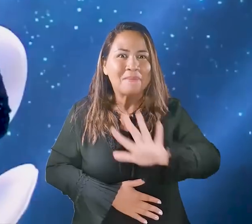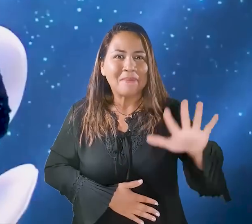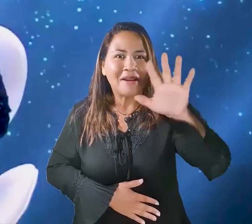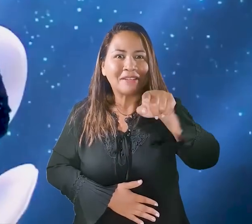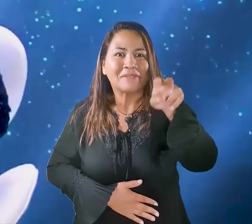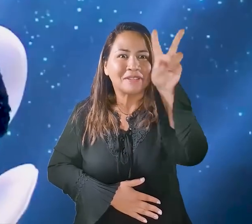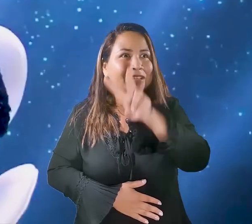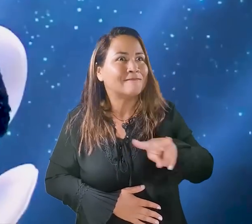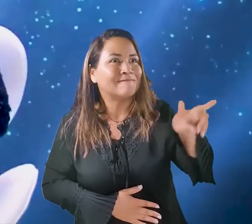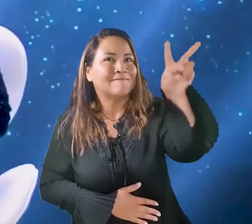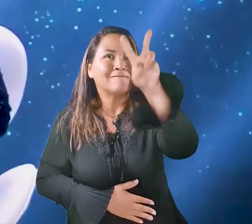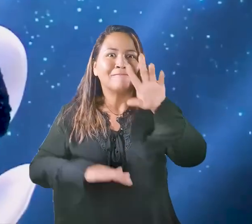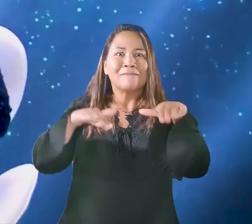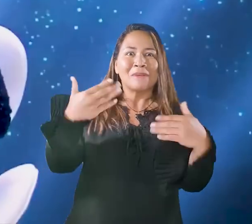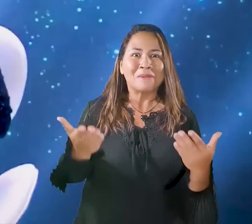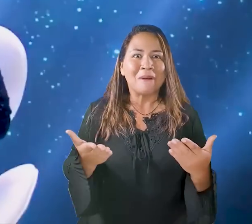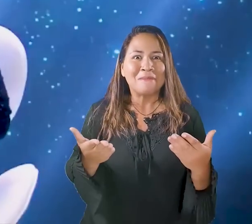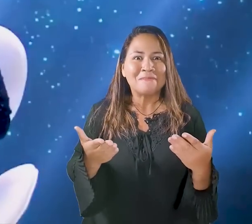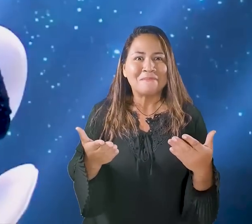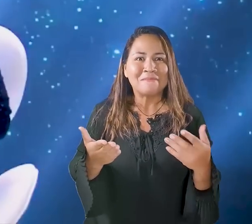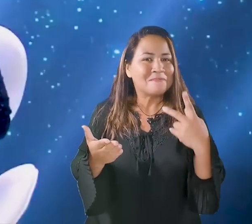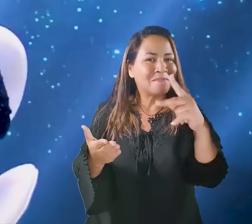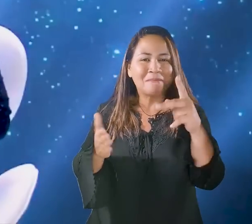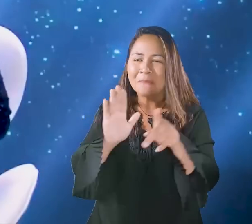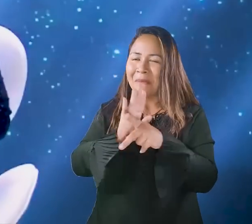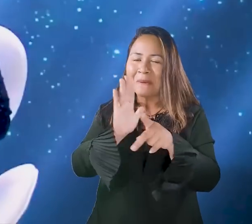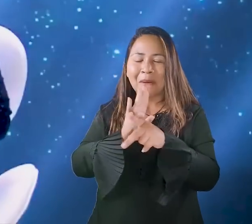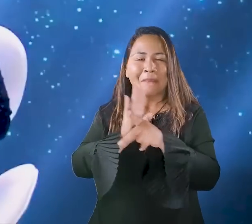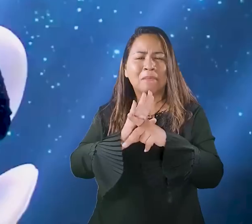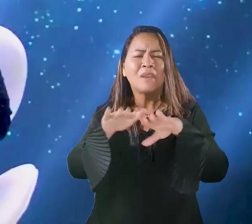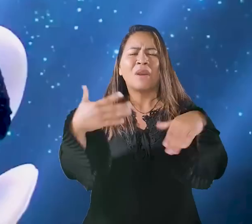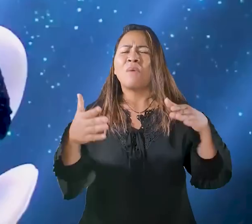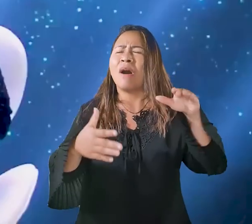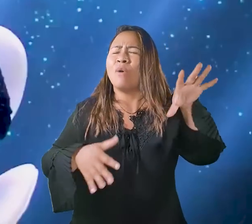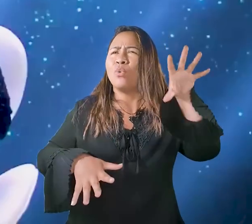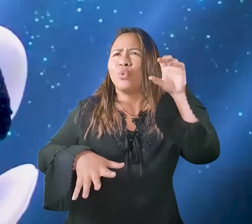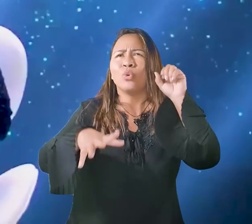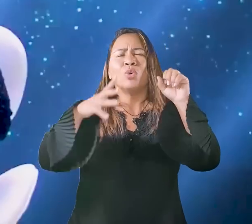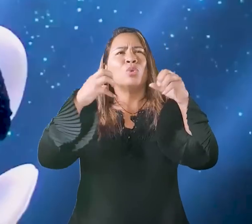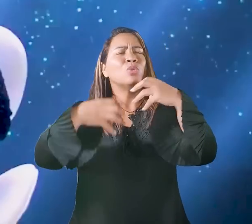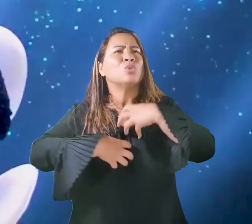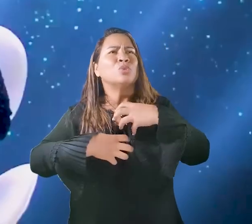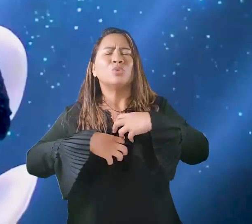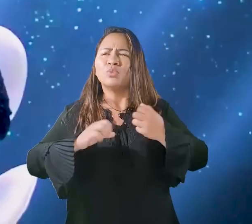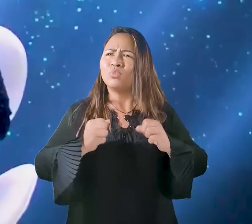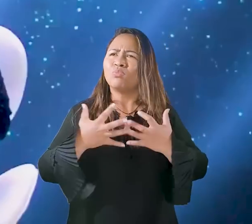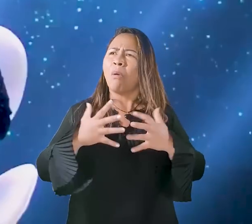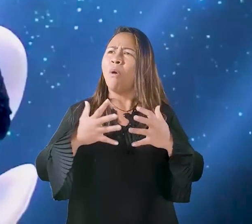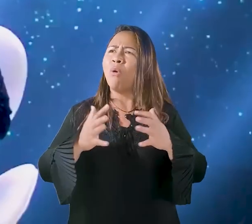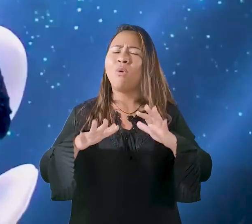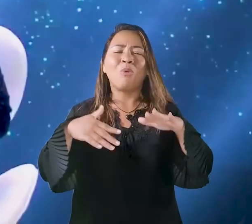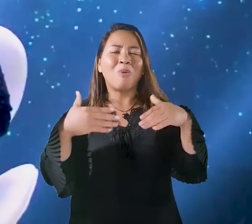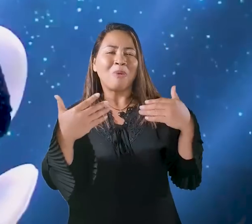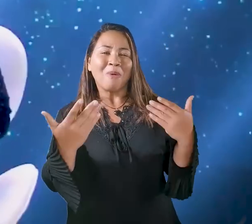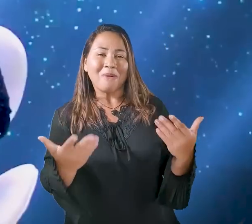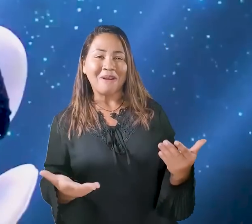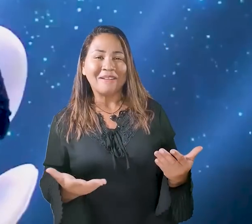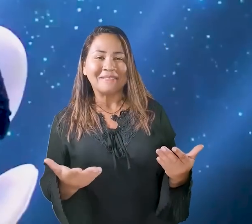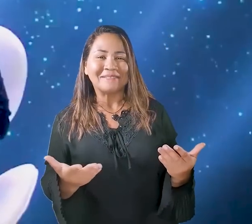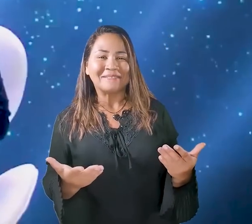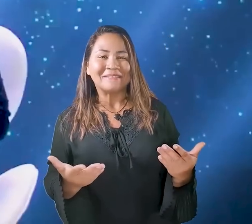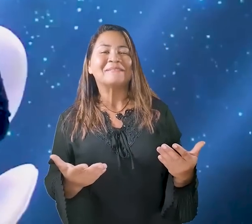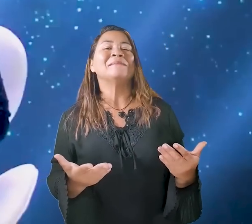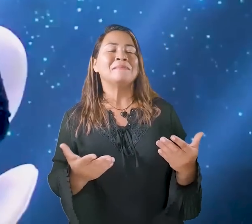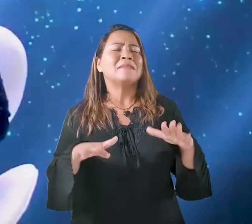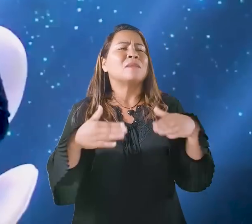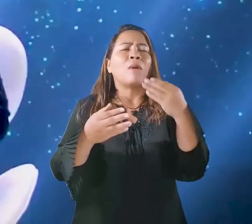Qual a imagem? Qual é o som dessa imagem? Qual é o som dessa imagem? Qual é o